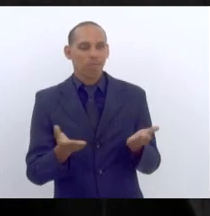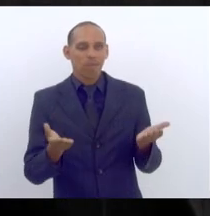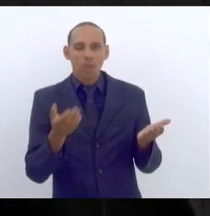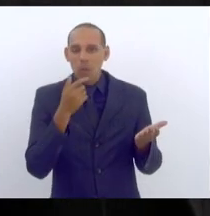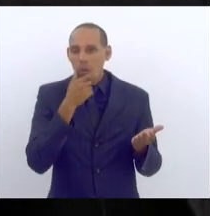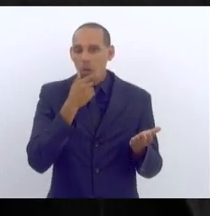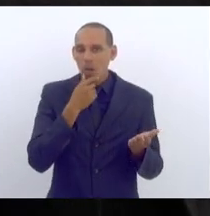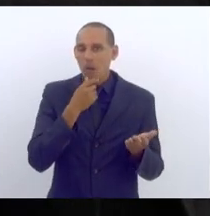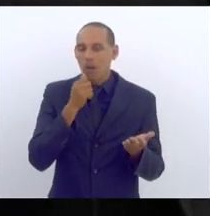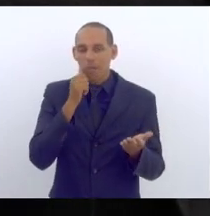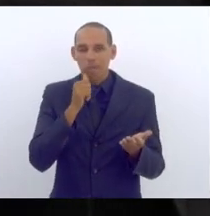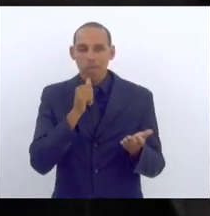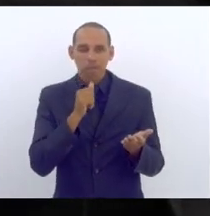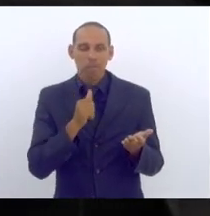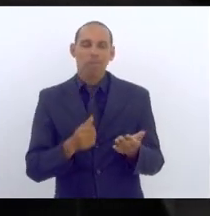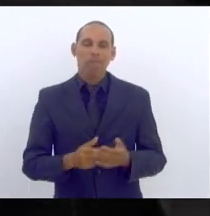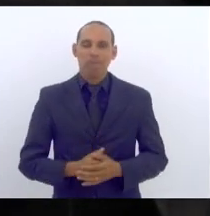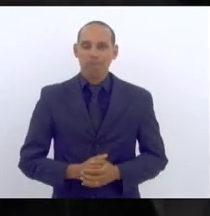senhores